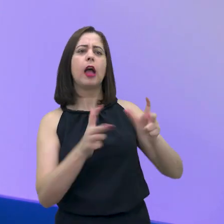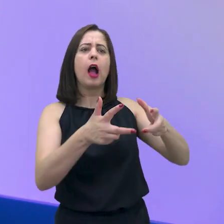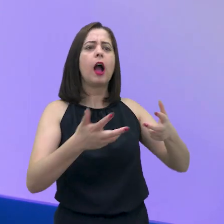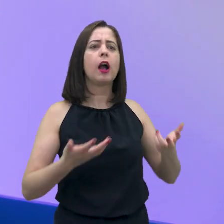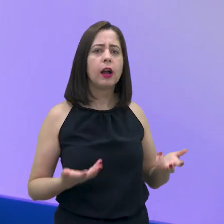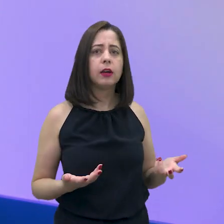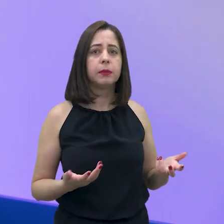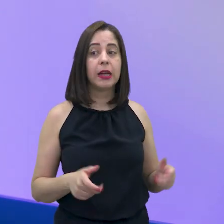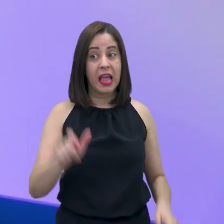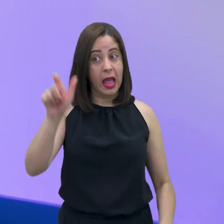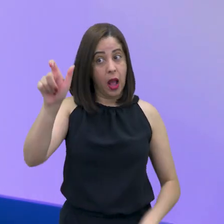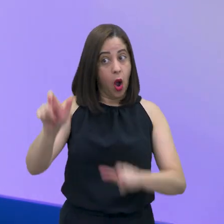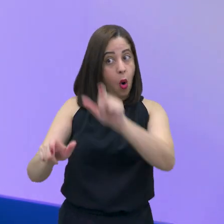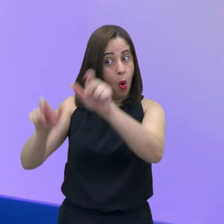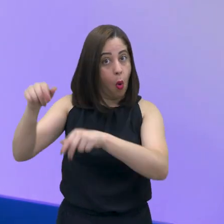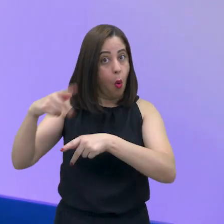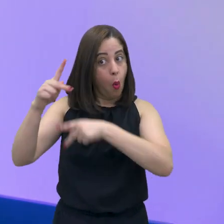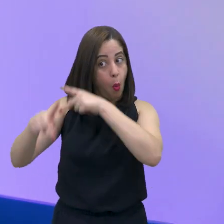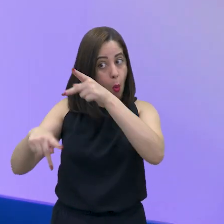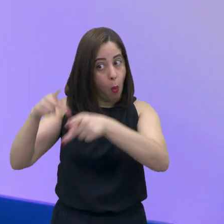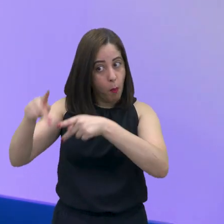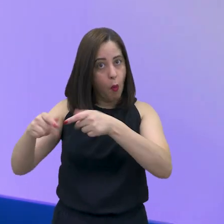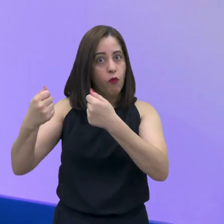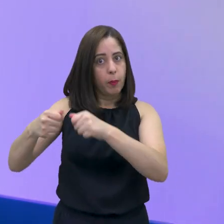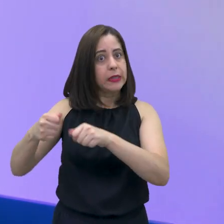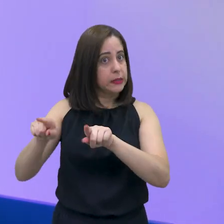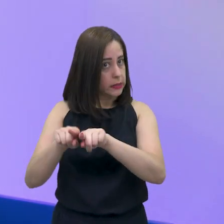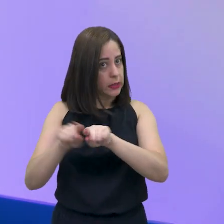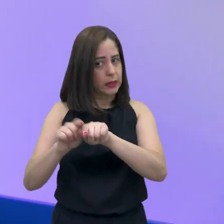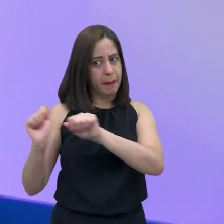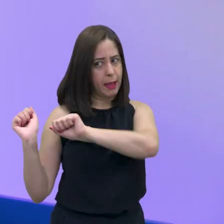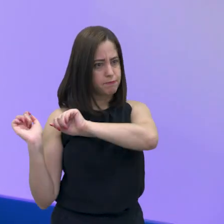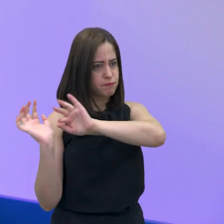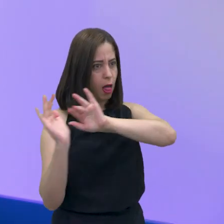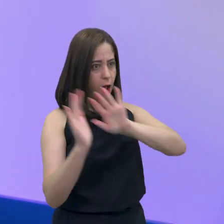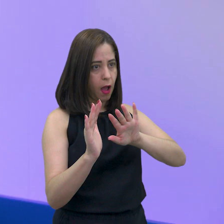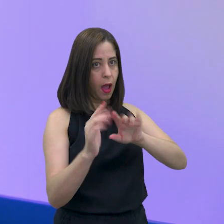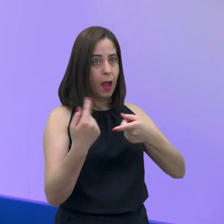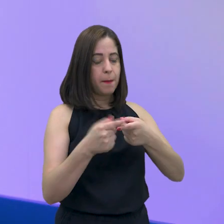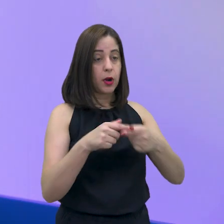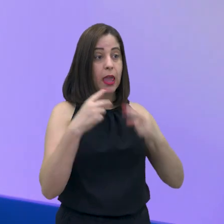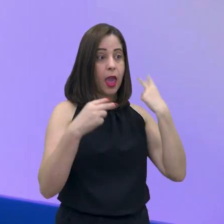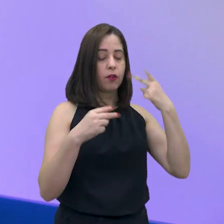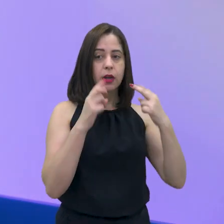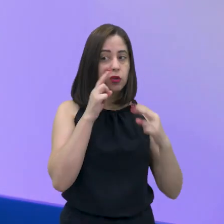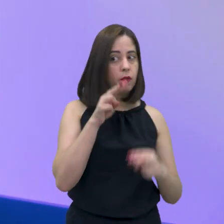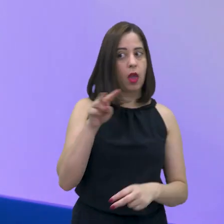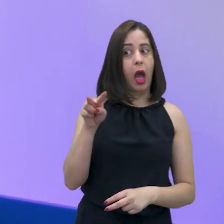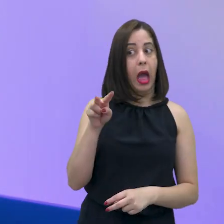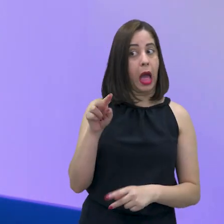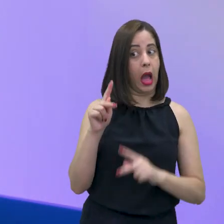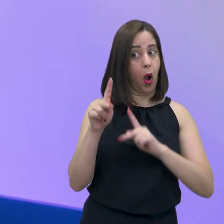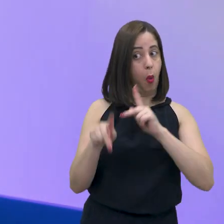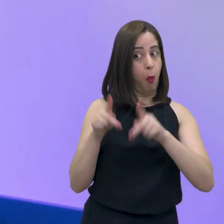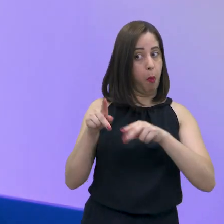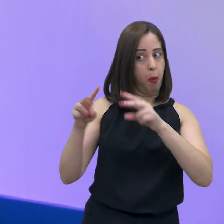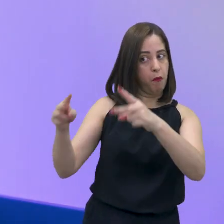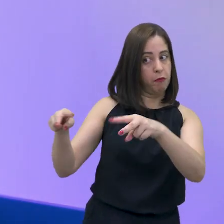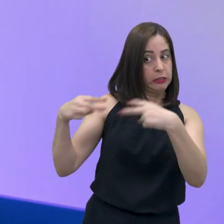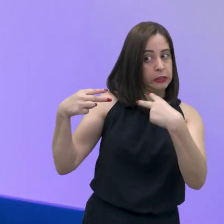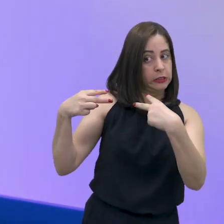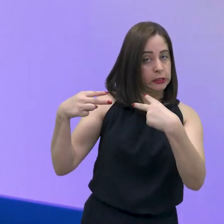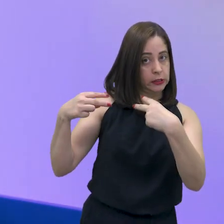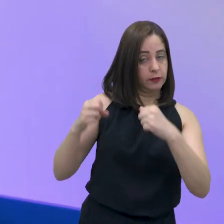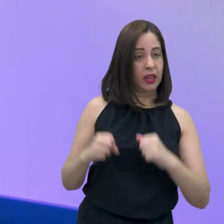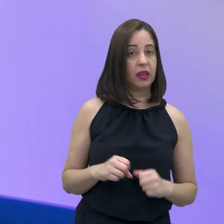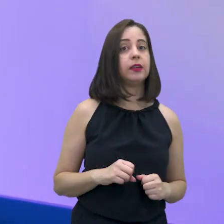e se mostre mais ativo, demonstrando para aquele parlamentar que está sendo fiscalizado que há gente de olho. E o